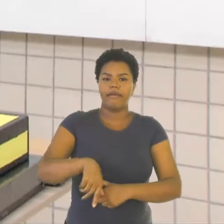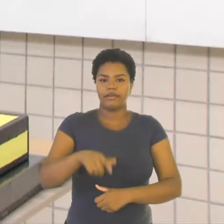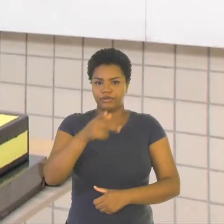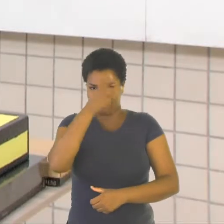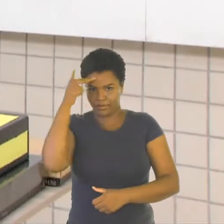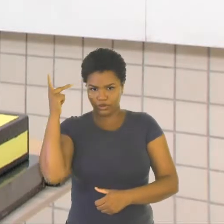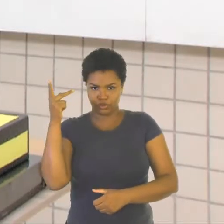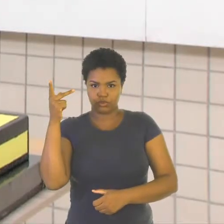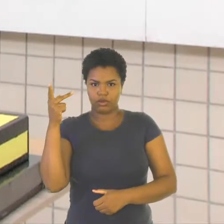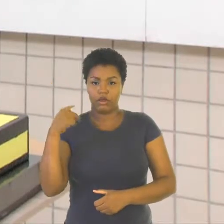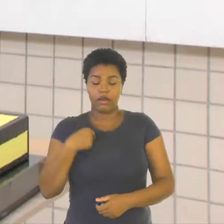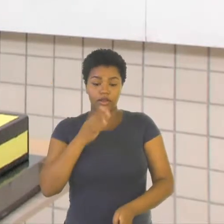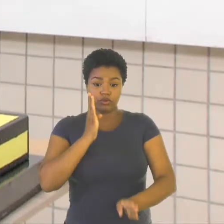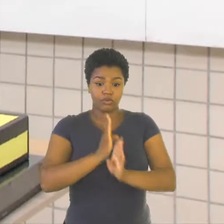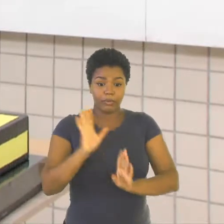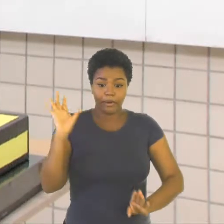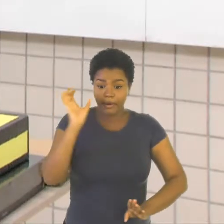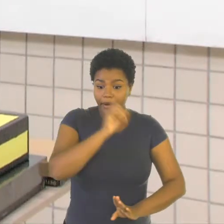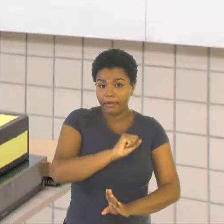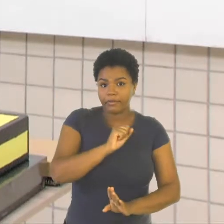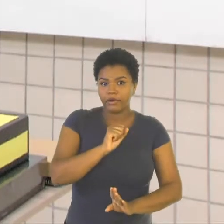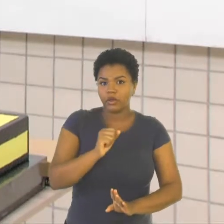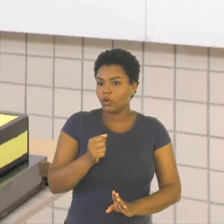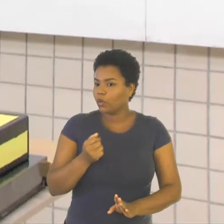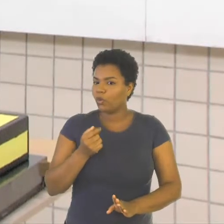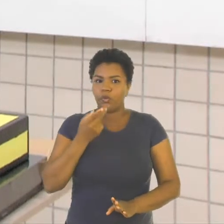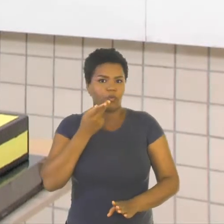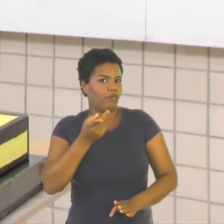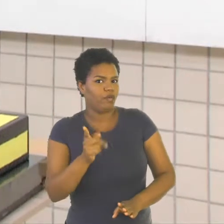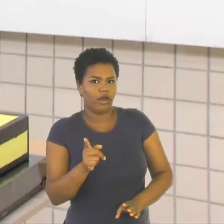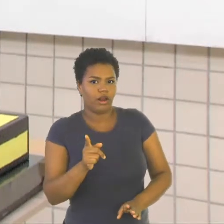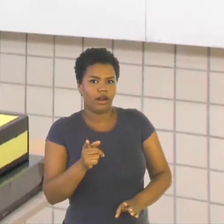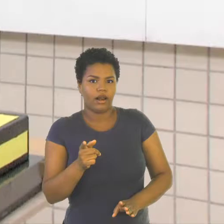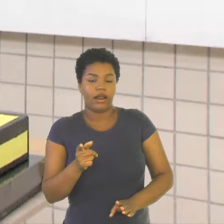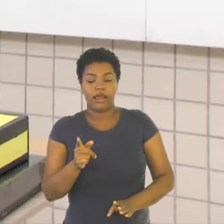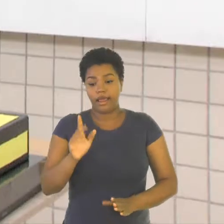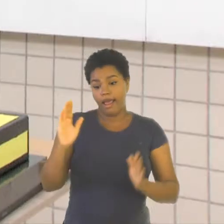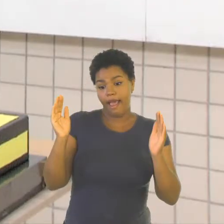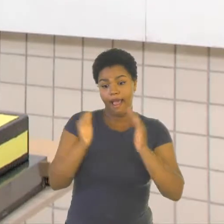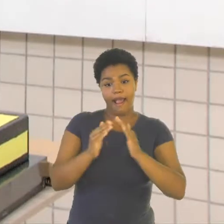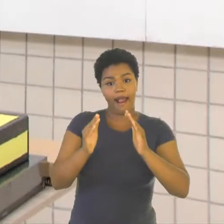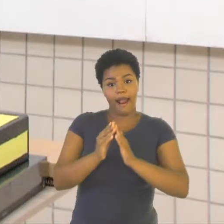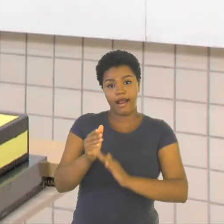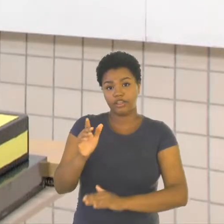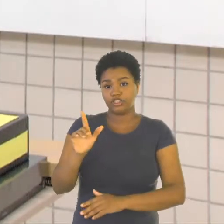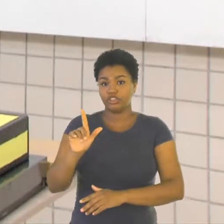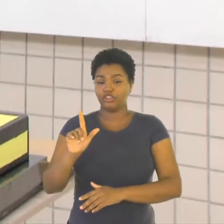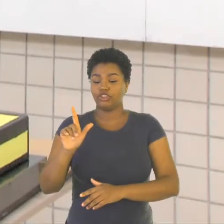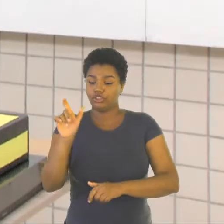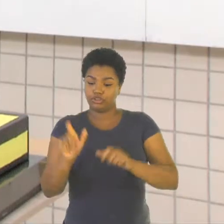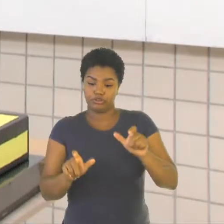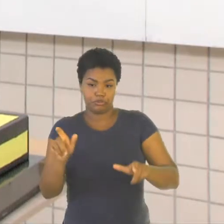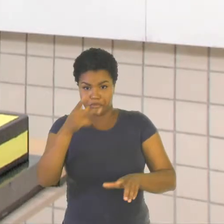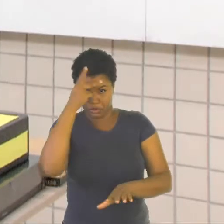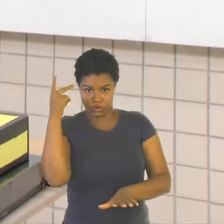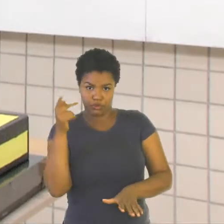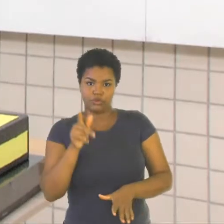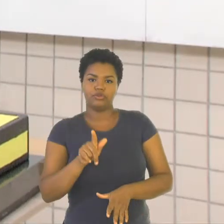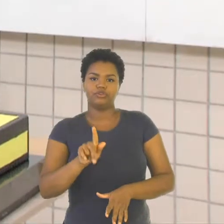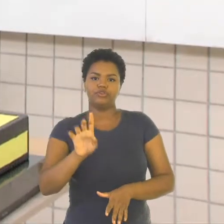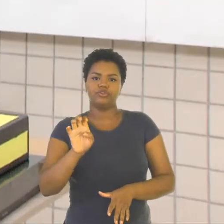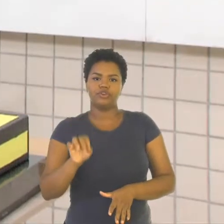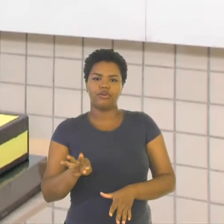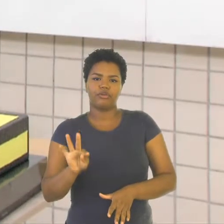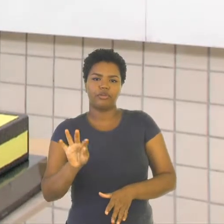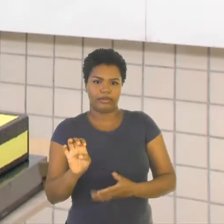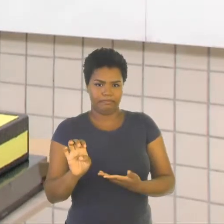e descobri de repente que não falei em casa de gente, certo? É belíssimo esse poema, né? Que